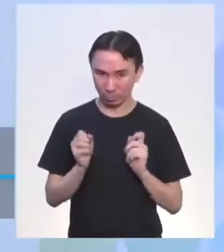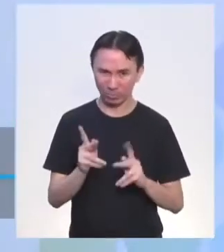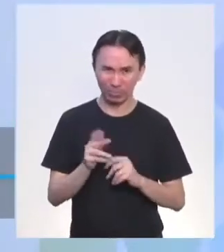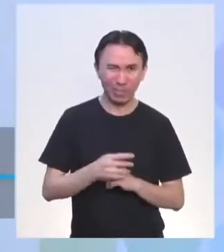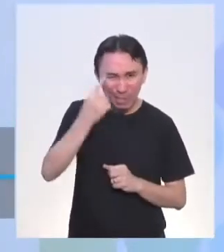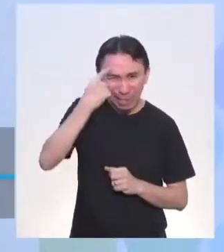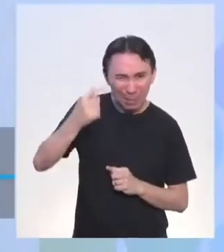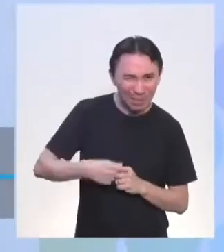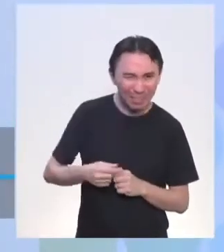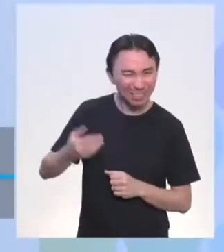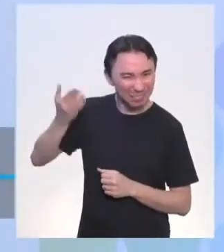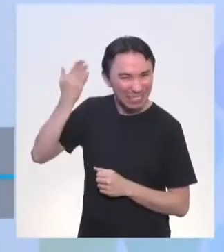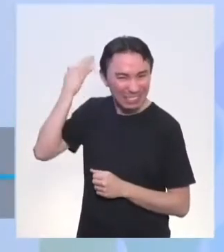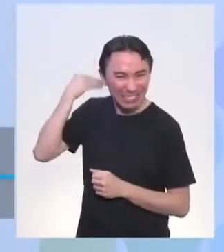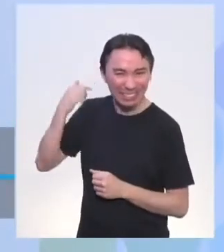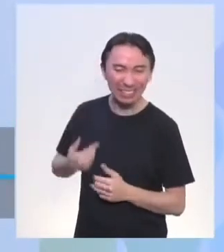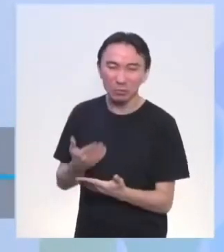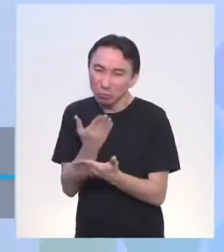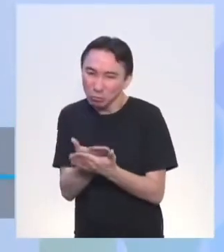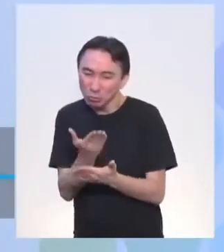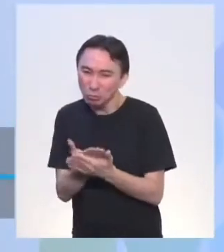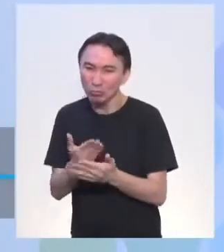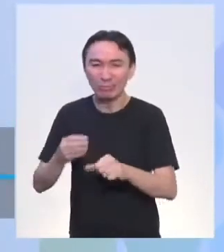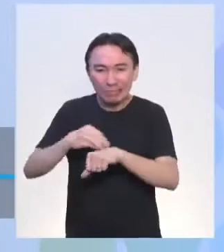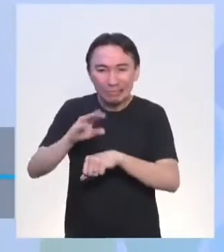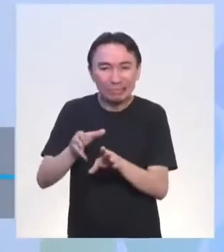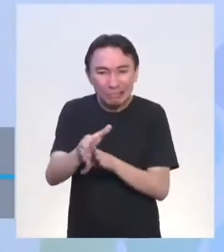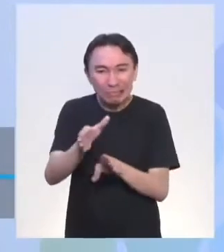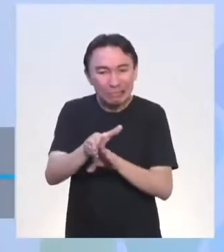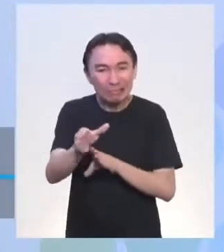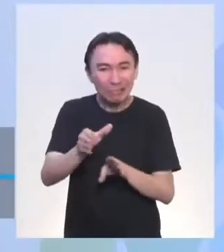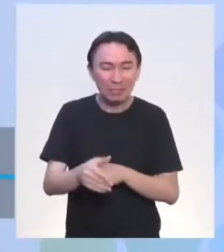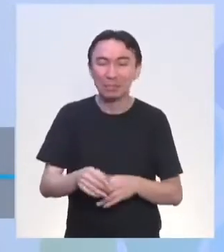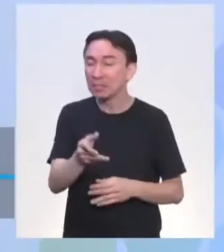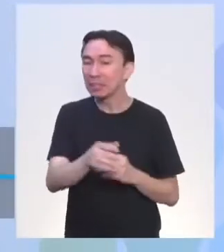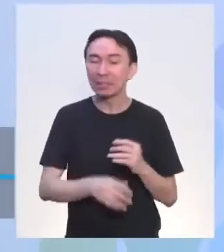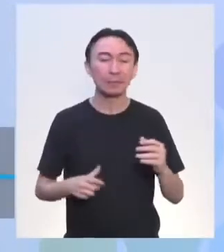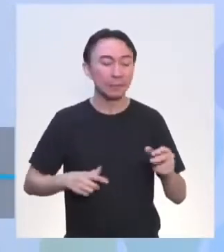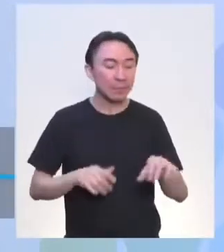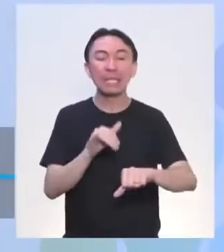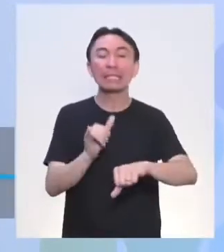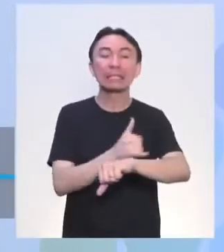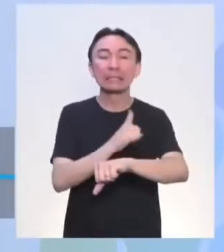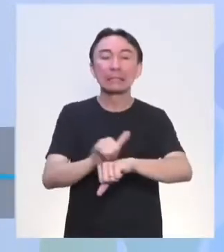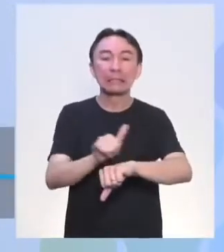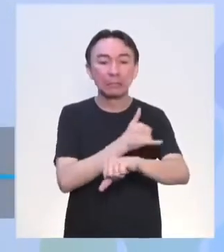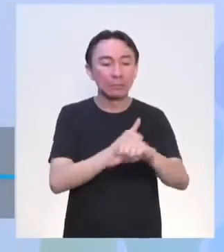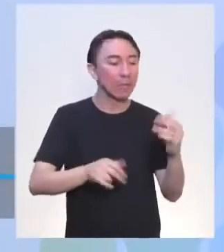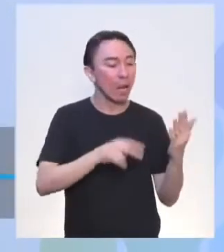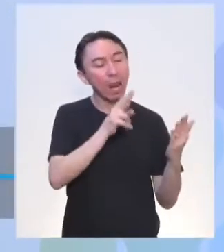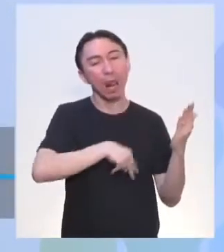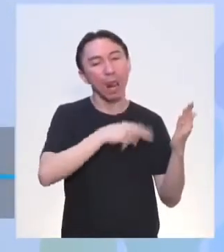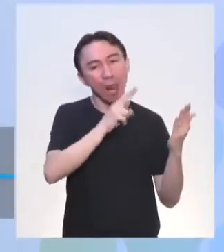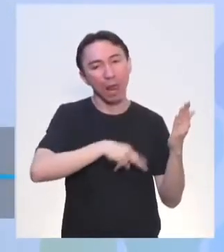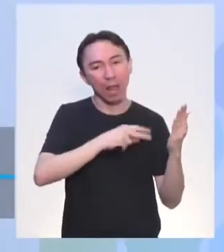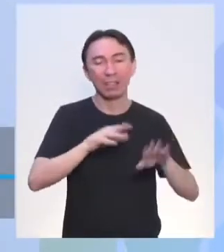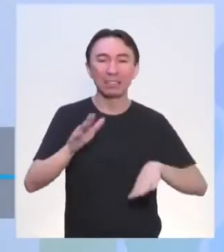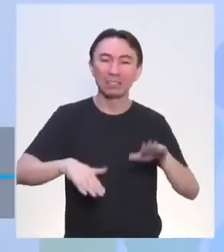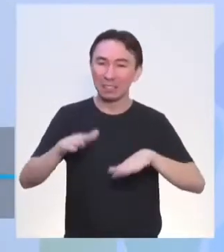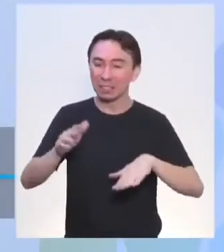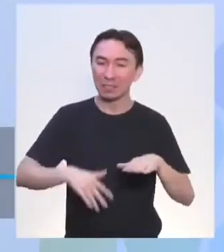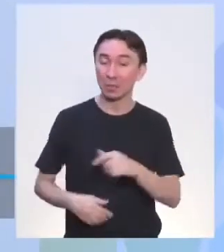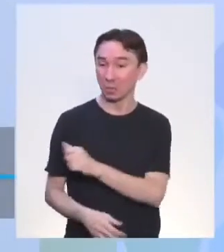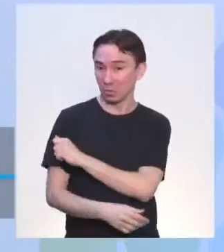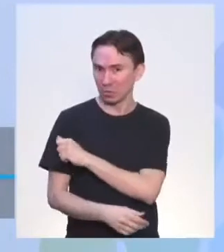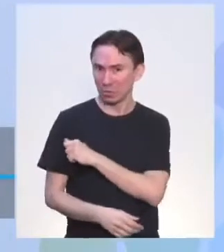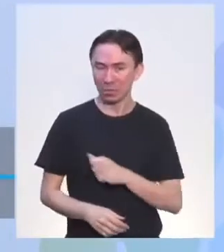aulas de orientação de estudo que a gente comentou. Sim. E das estratégias de leitura, né? Então, às vezes os alunos têm essa mania, né? Lê o texto uma